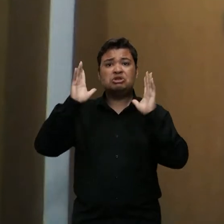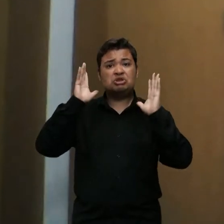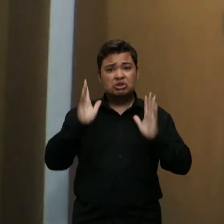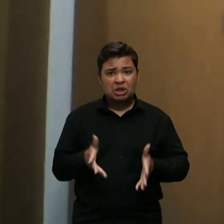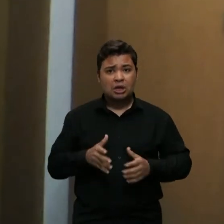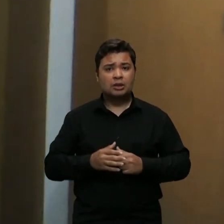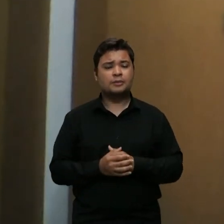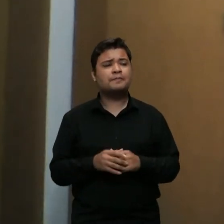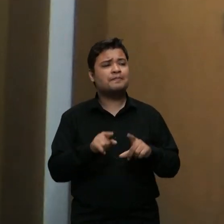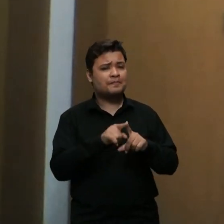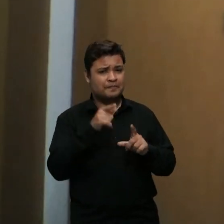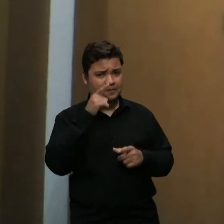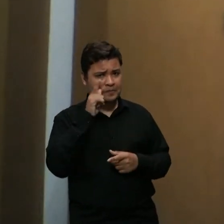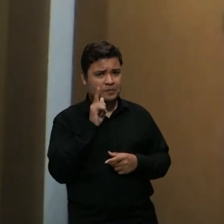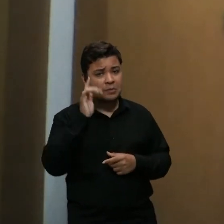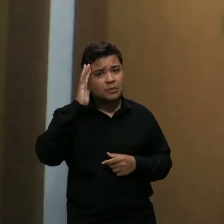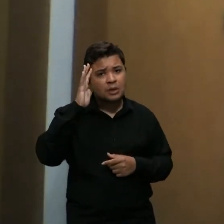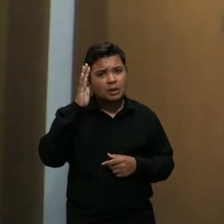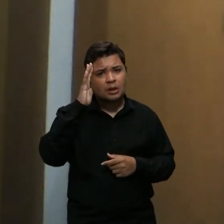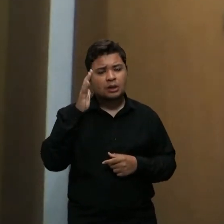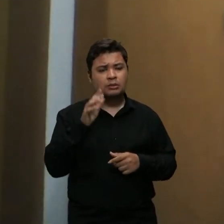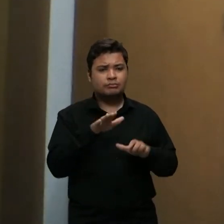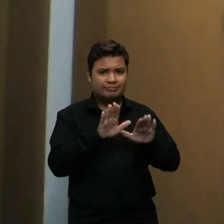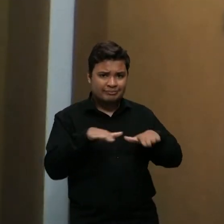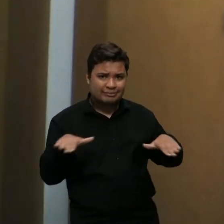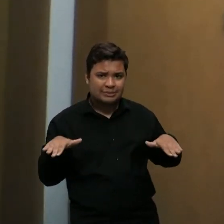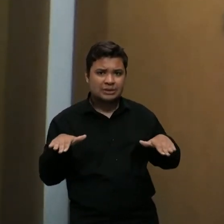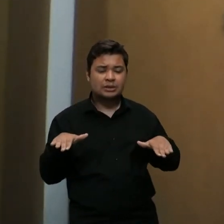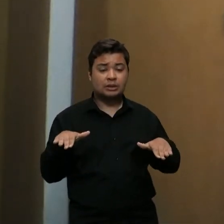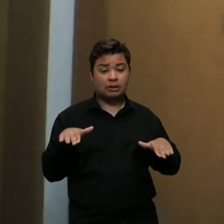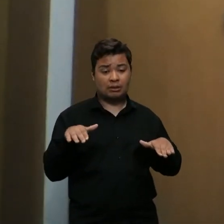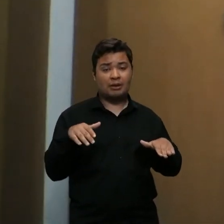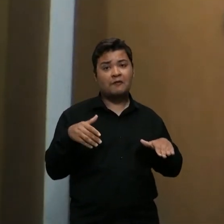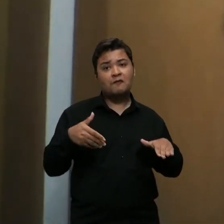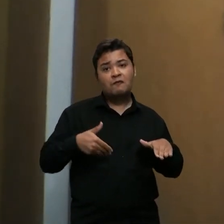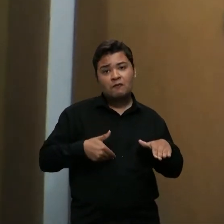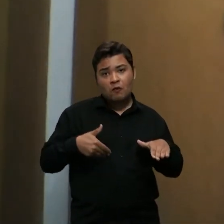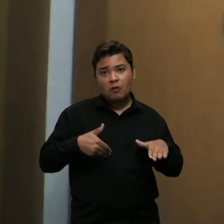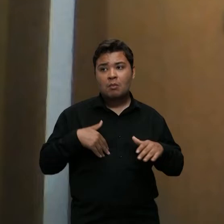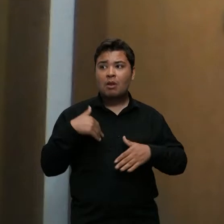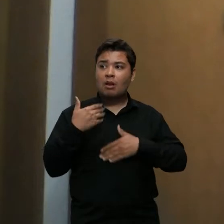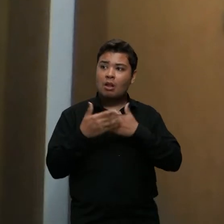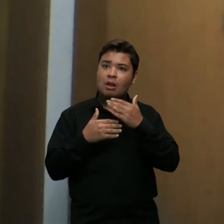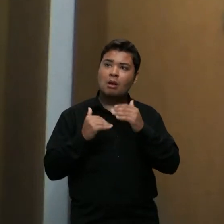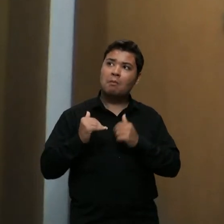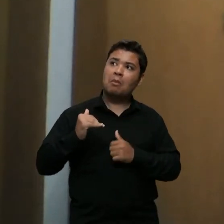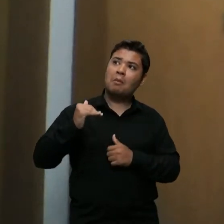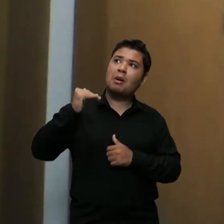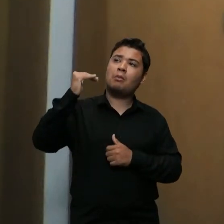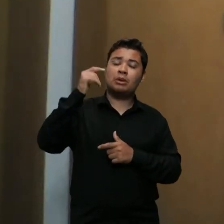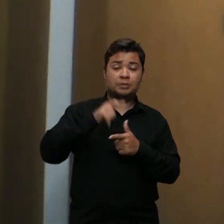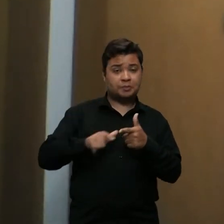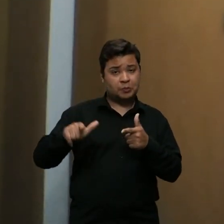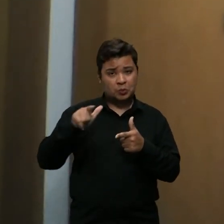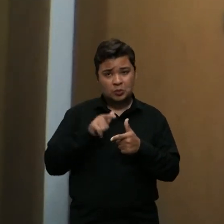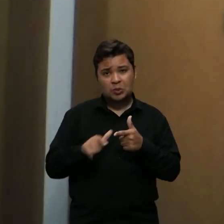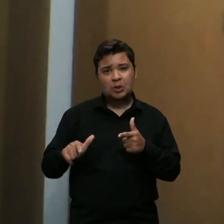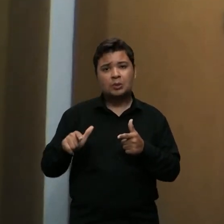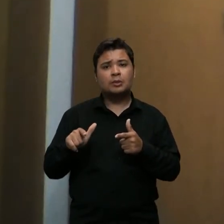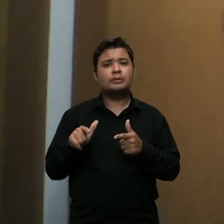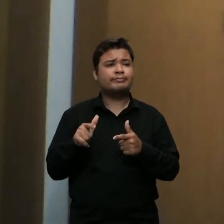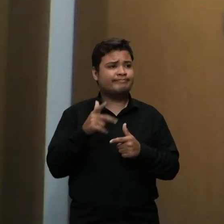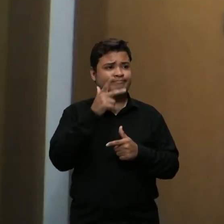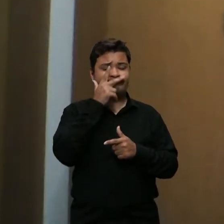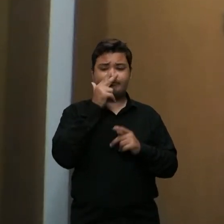as consequências, por exemplo, da fome na criança e ao longo da vida, a gente percebe que a dinâmica da fome ela é desumana,